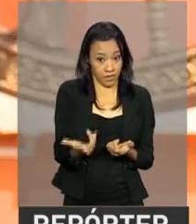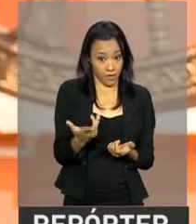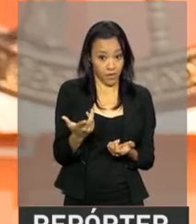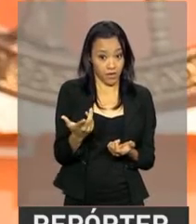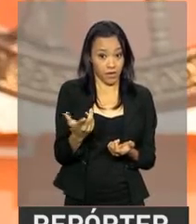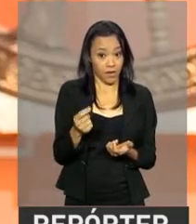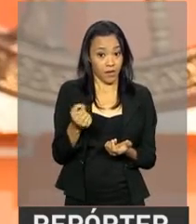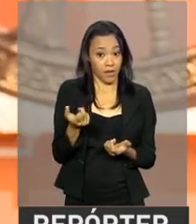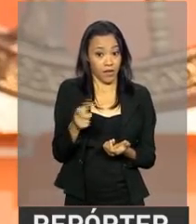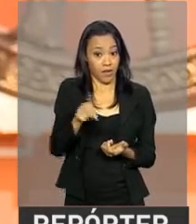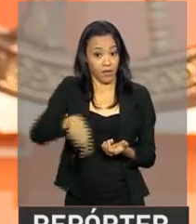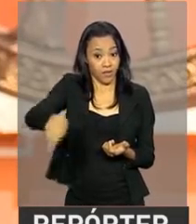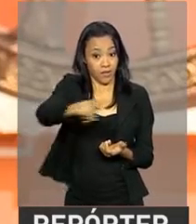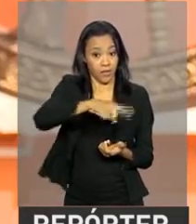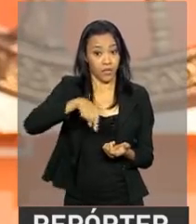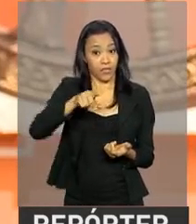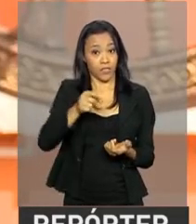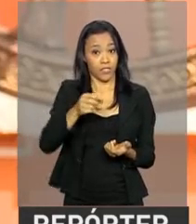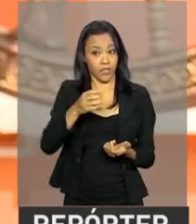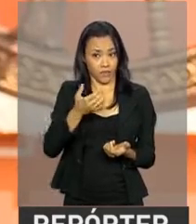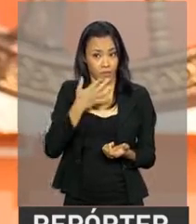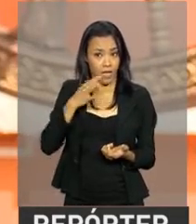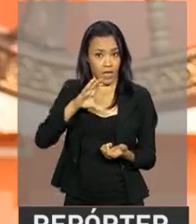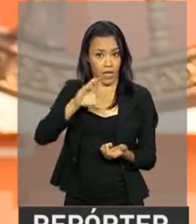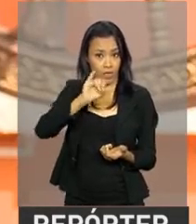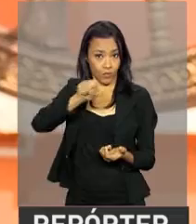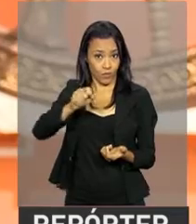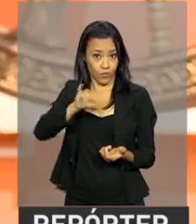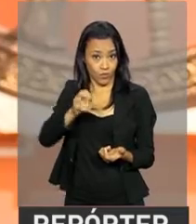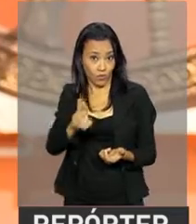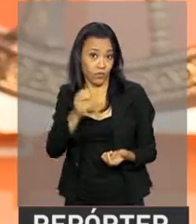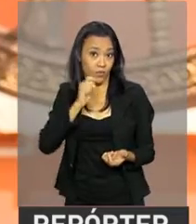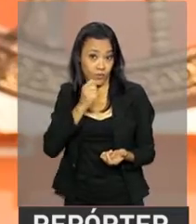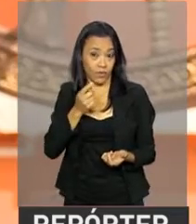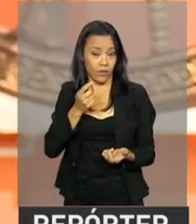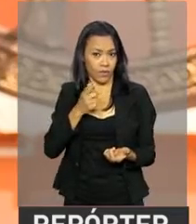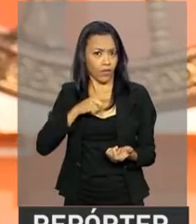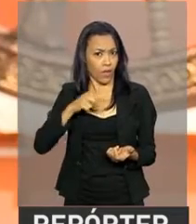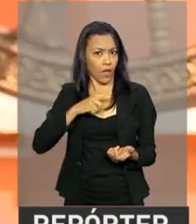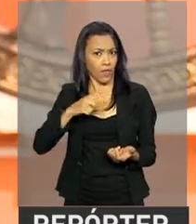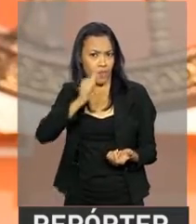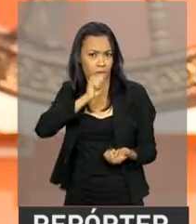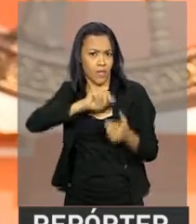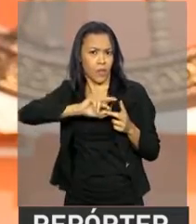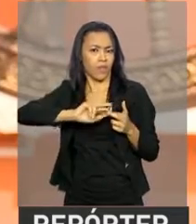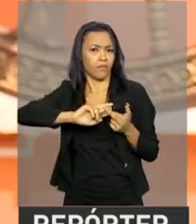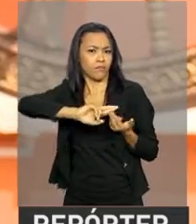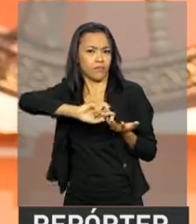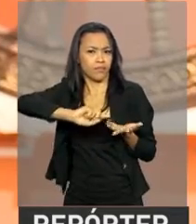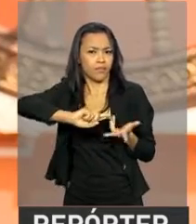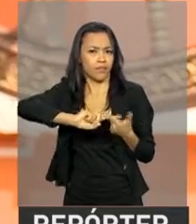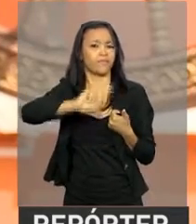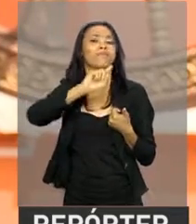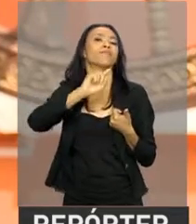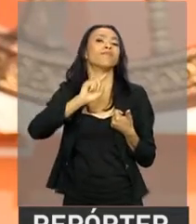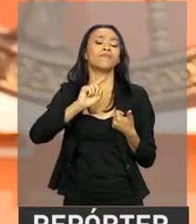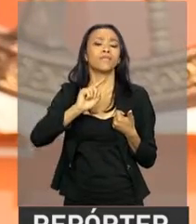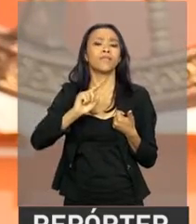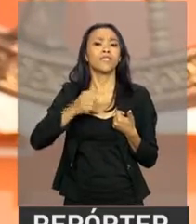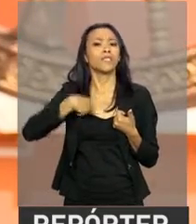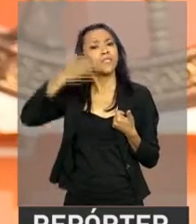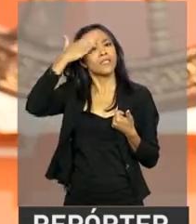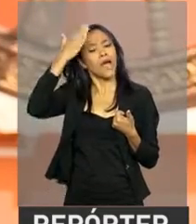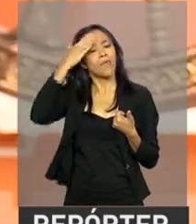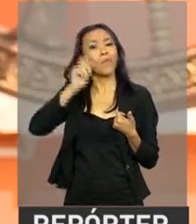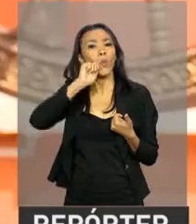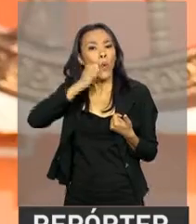comprar um pacote de castanhas de caju e sem feni. Mas há muitos coisas que sabem, mas vários outros não sabem que o caju,